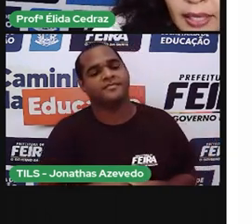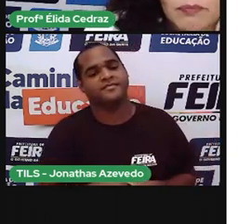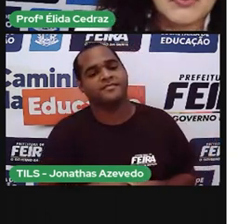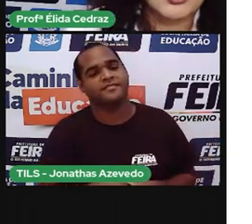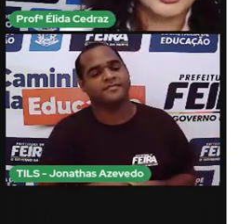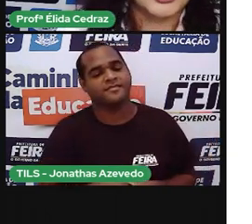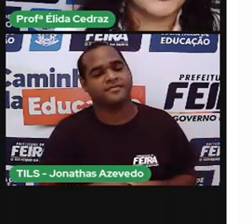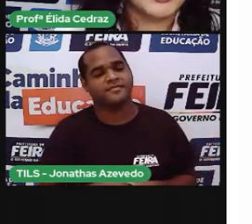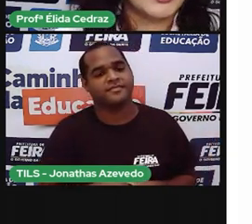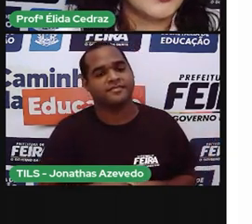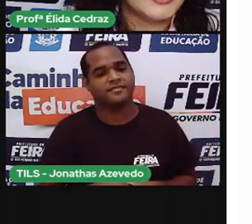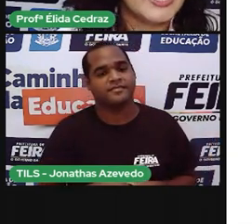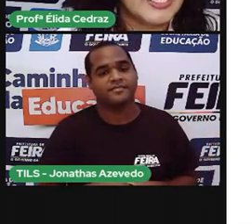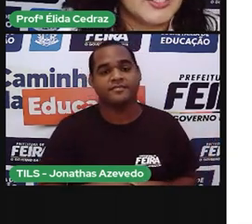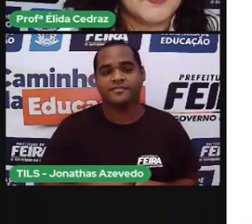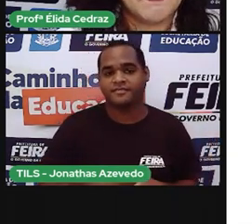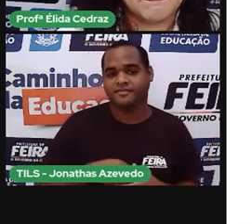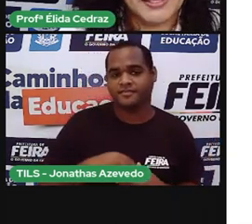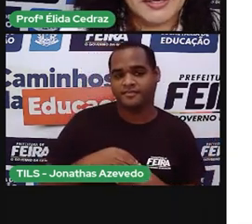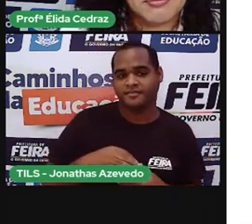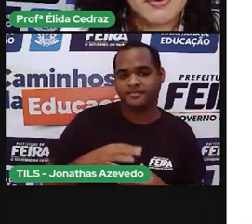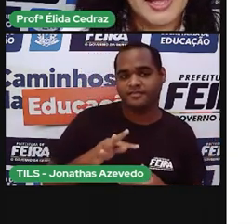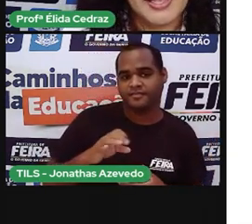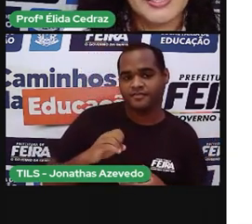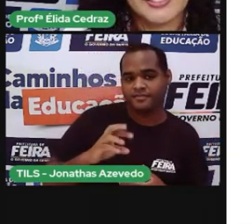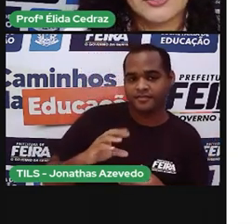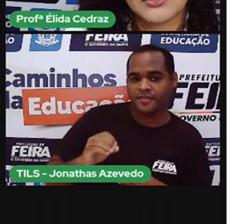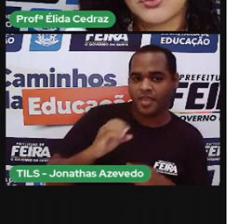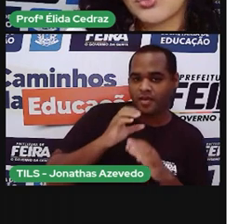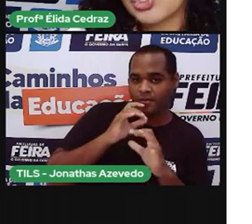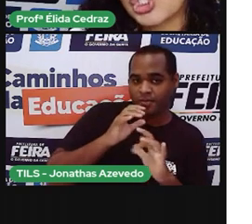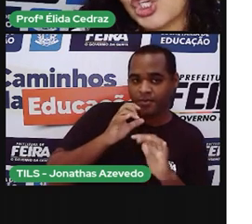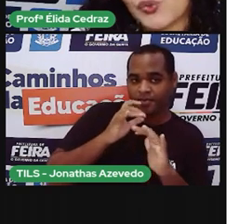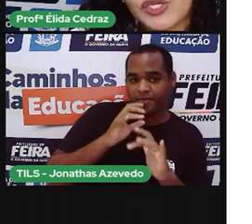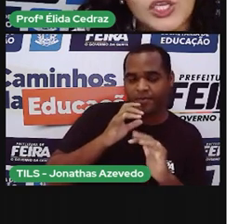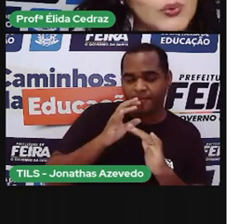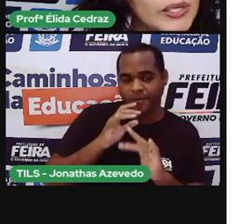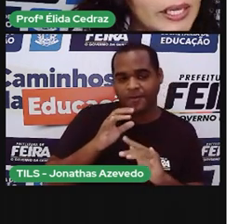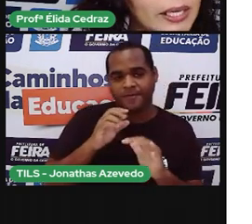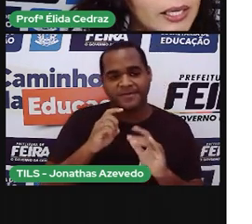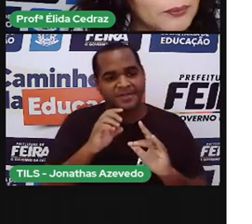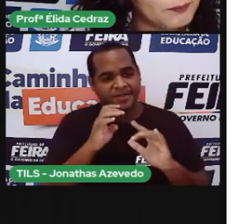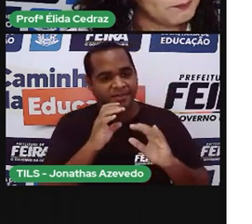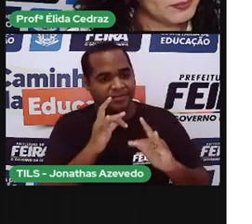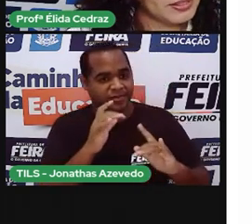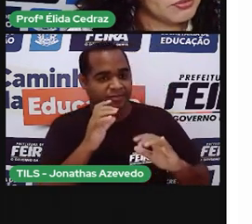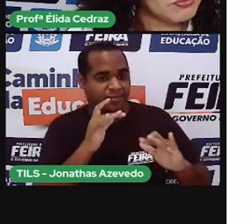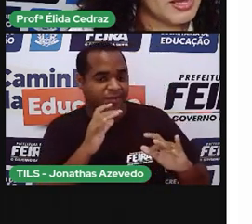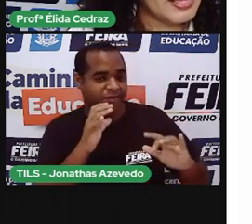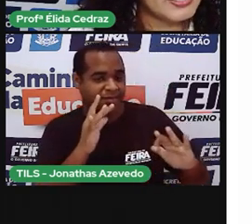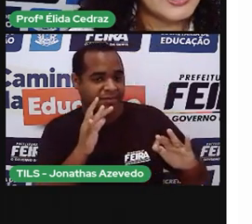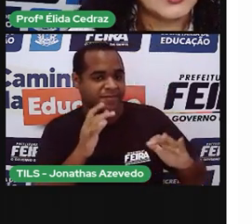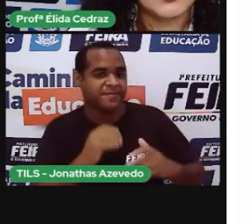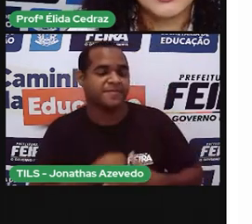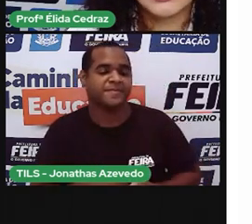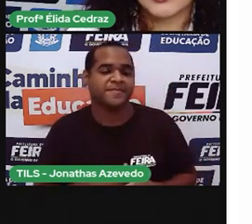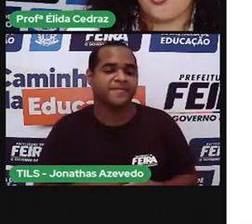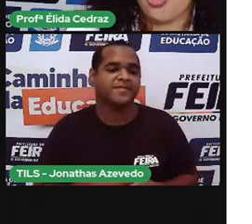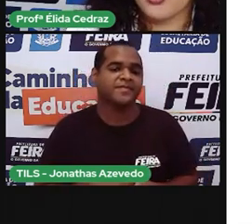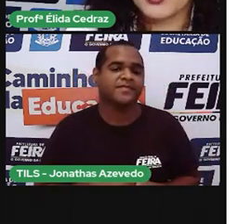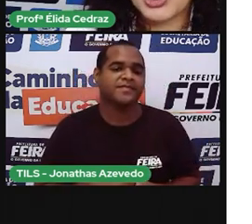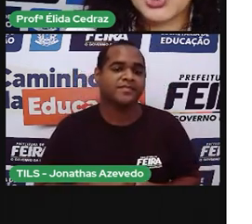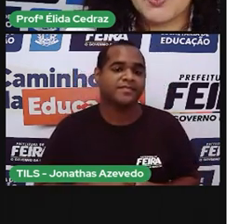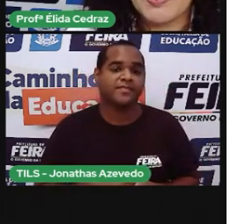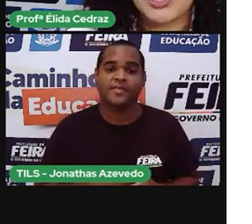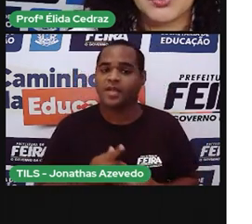o aipim Tyrone no mínimo um e pare tu tiro de linho e Pareto